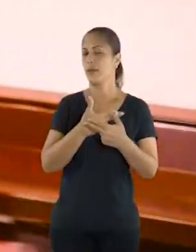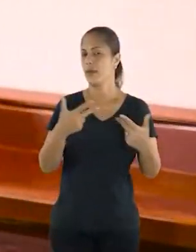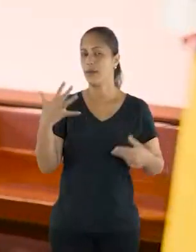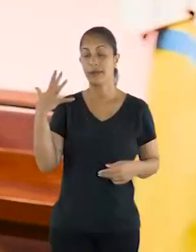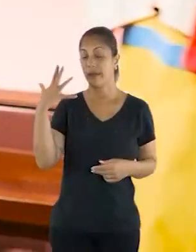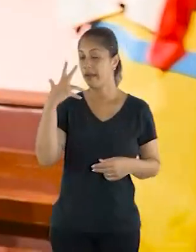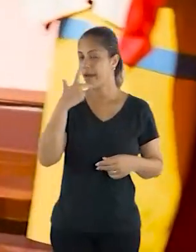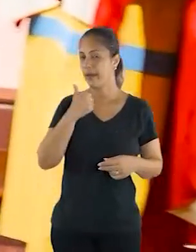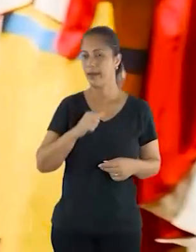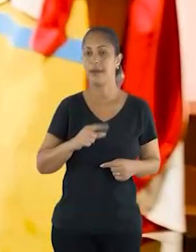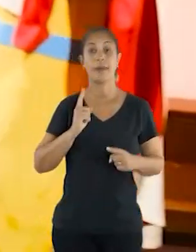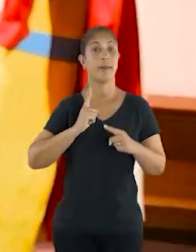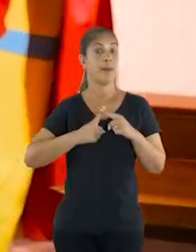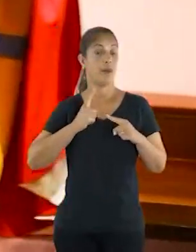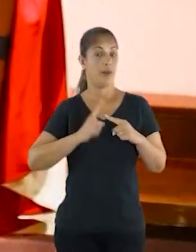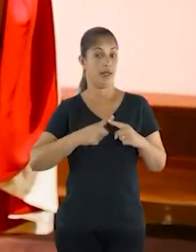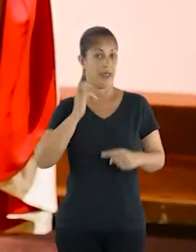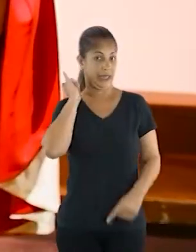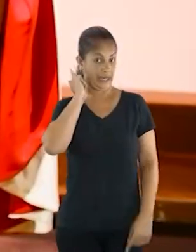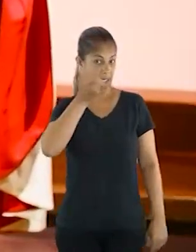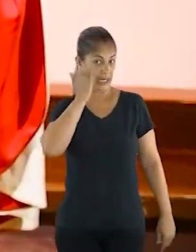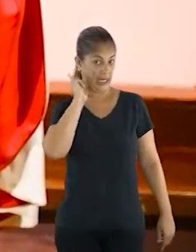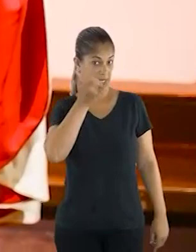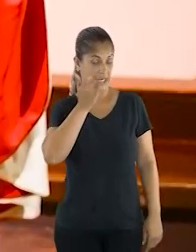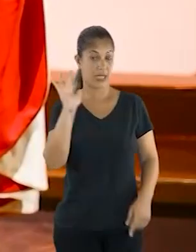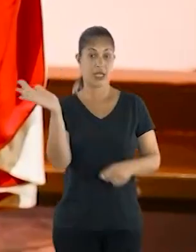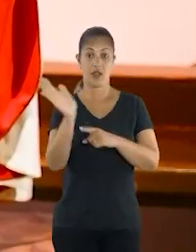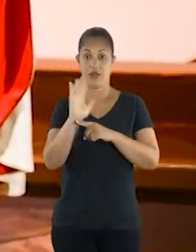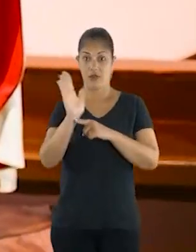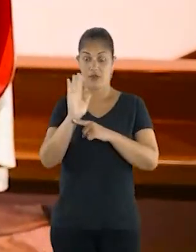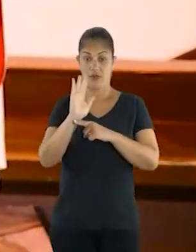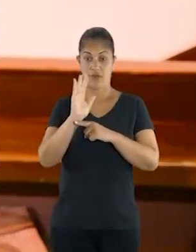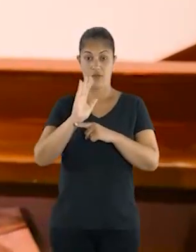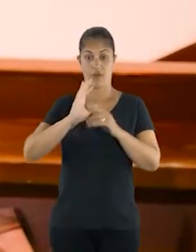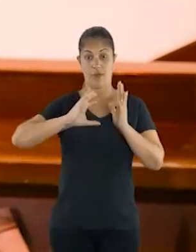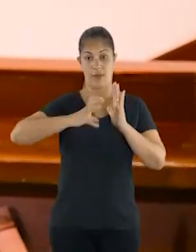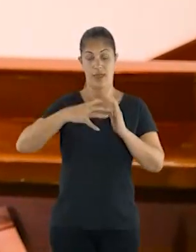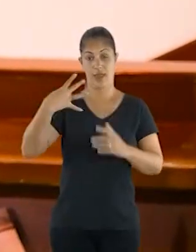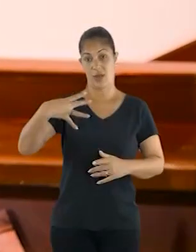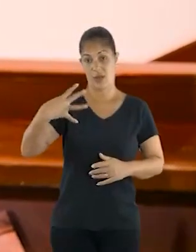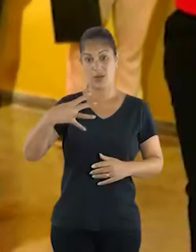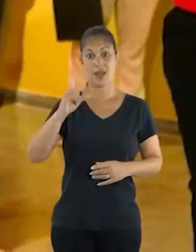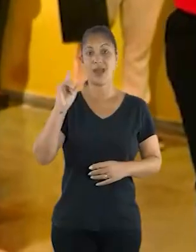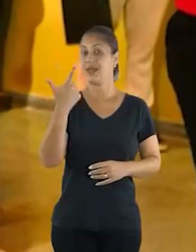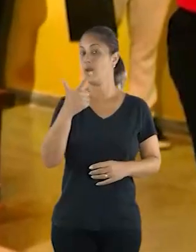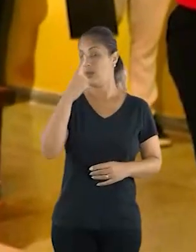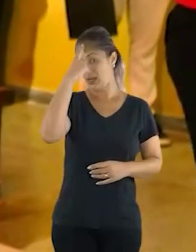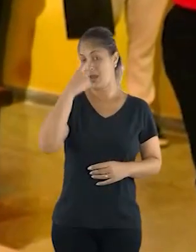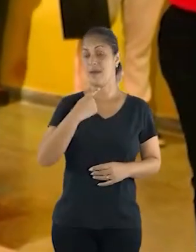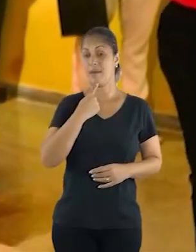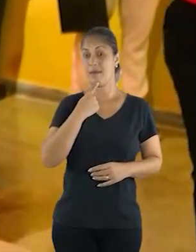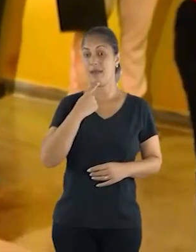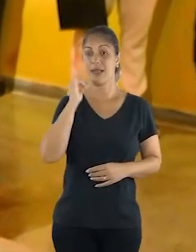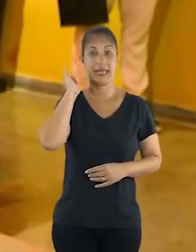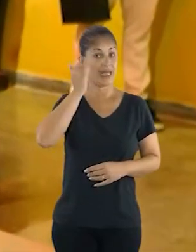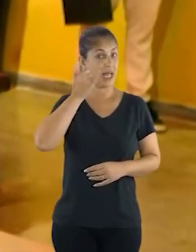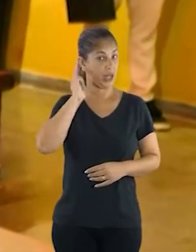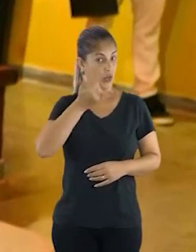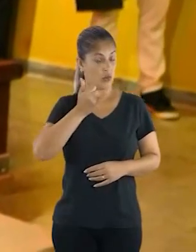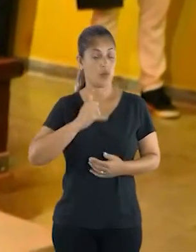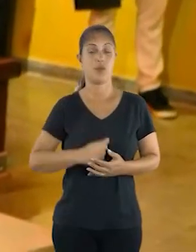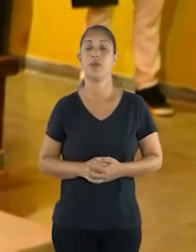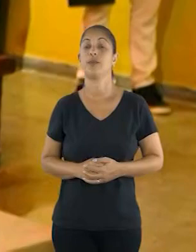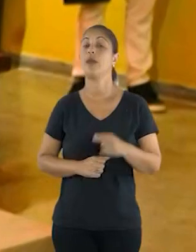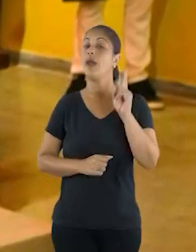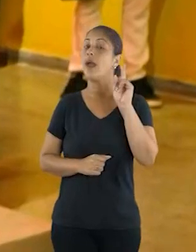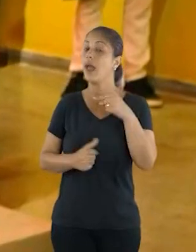linda, porque o narrador, no filme da Globo, não tem a figura do narrador, que é